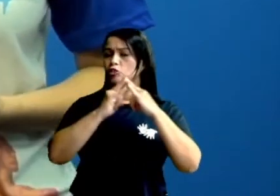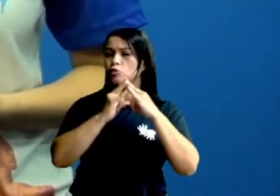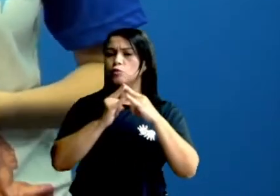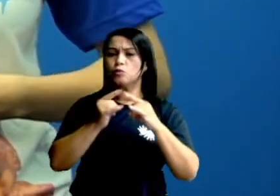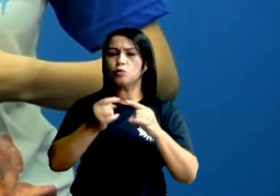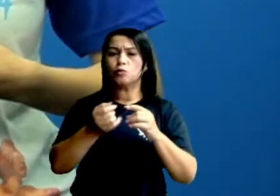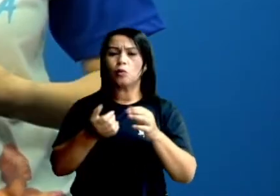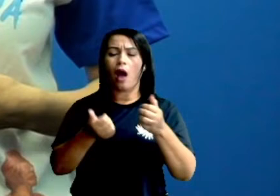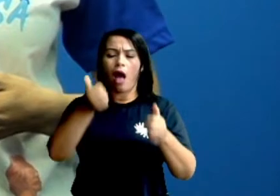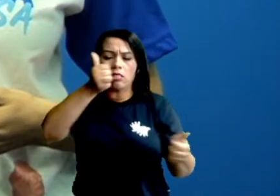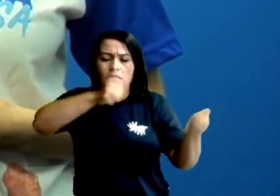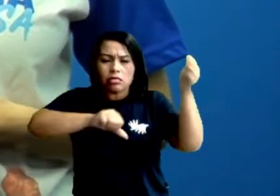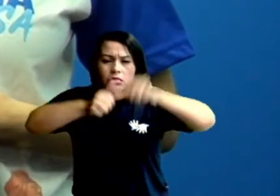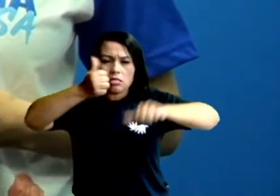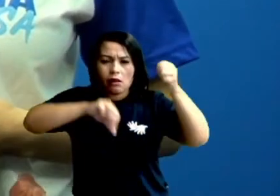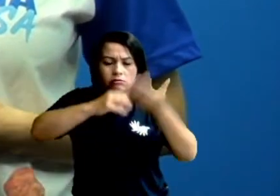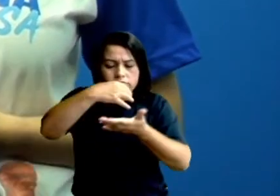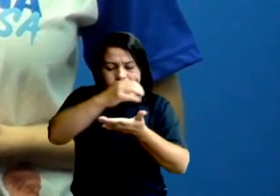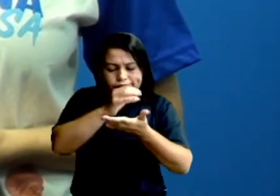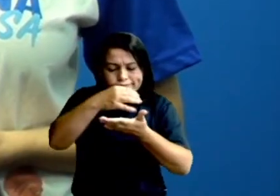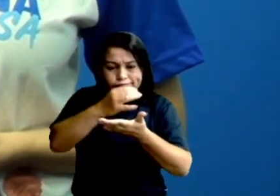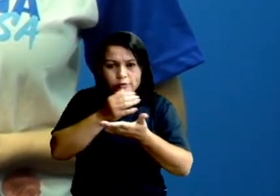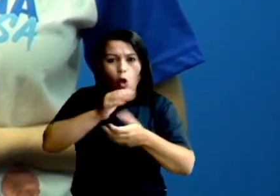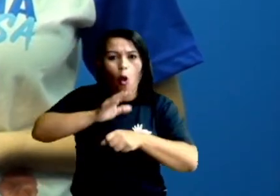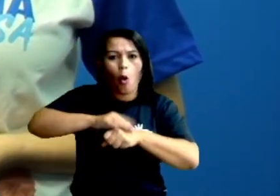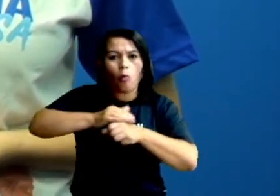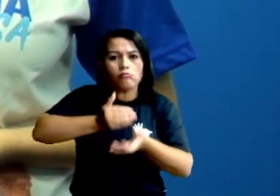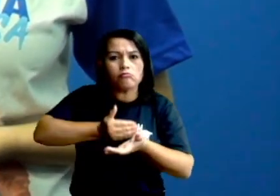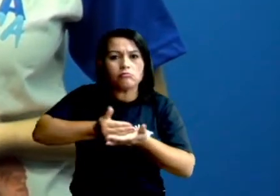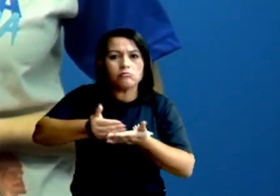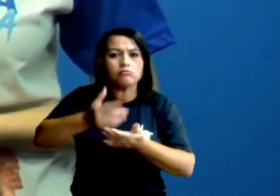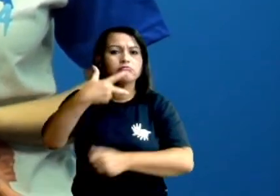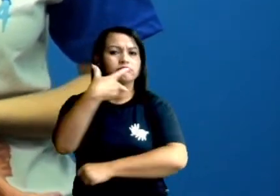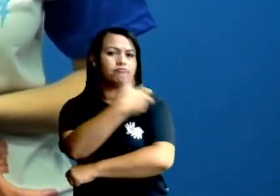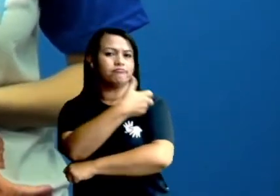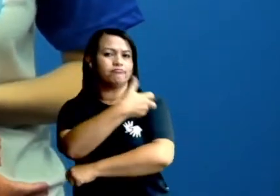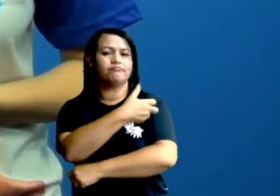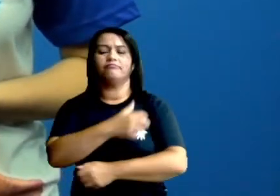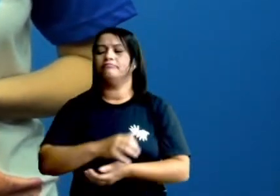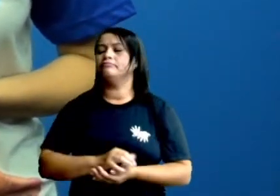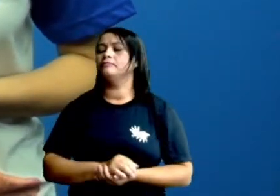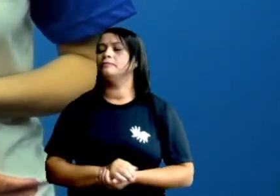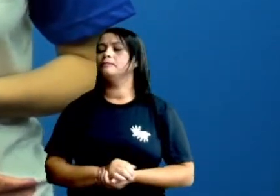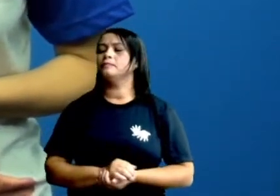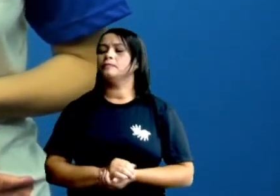a análise e daí eles começaram a produzir a vacina.